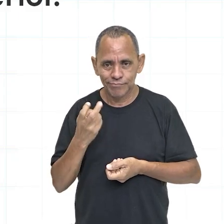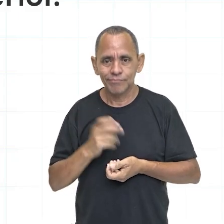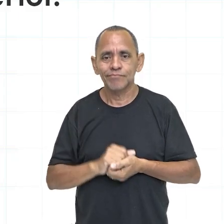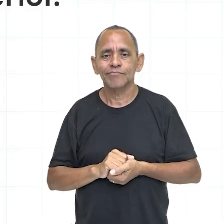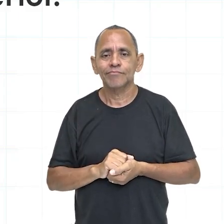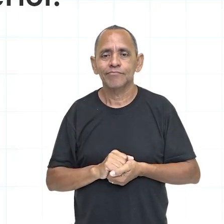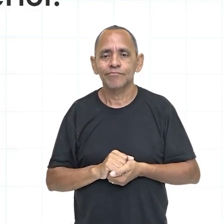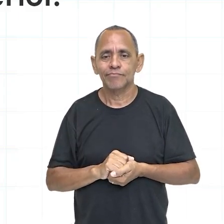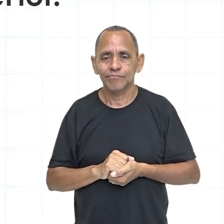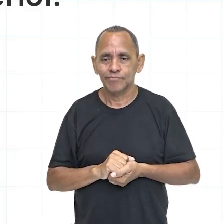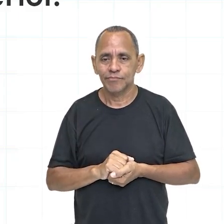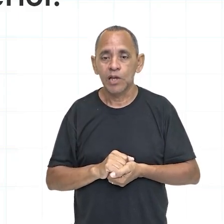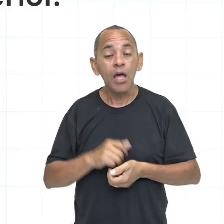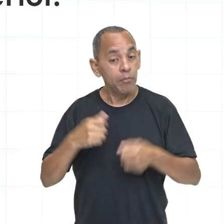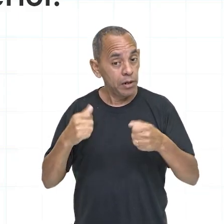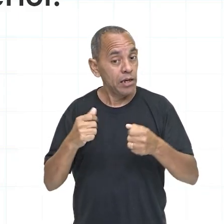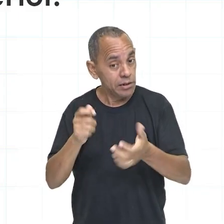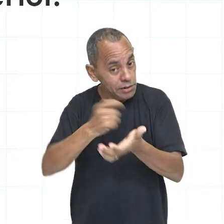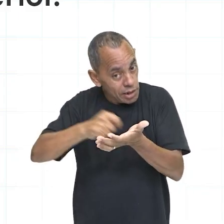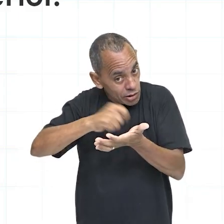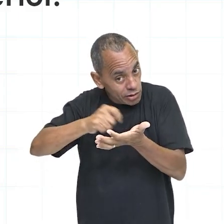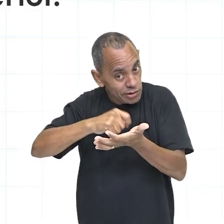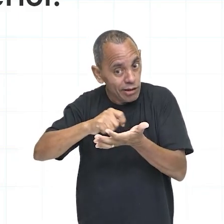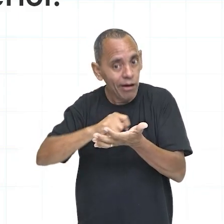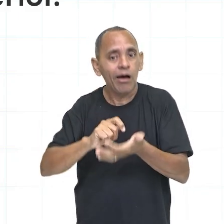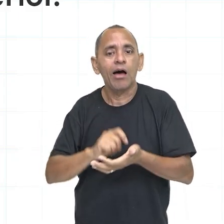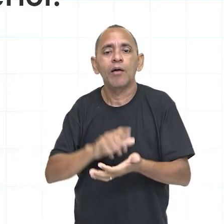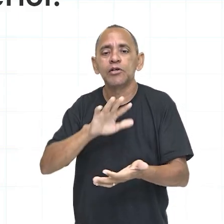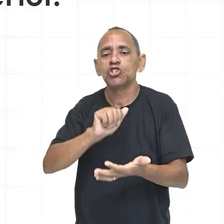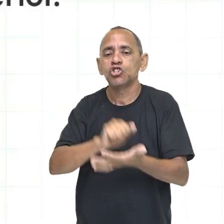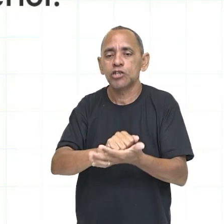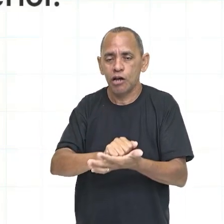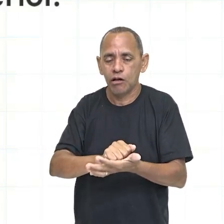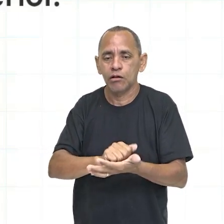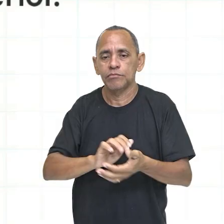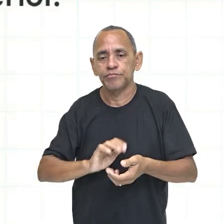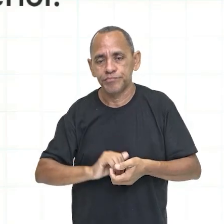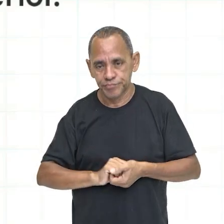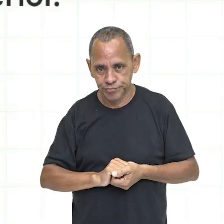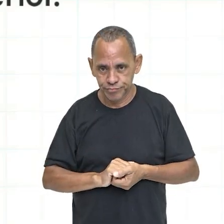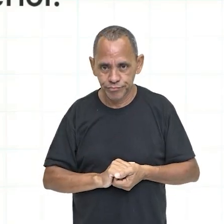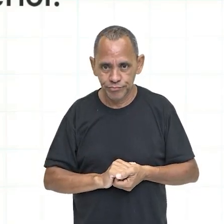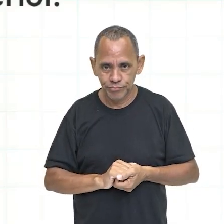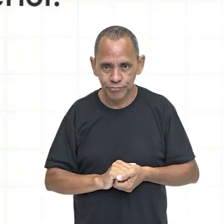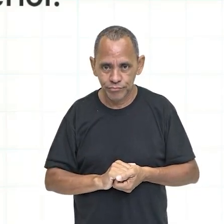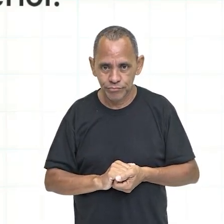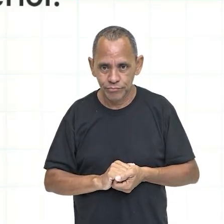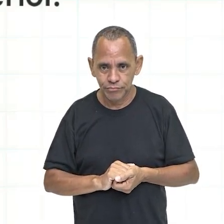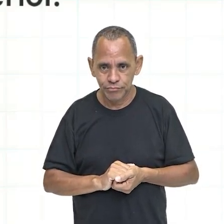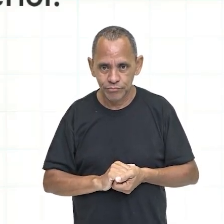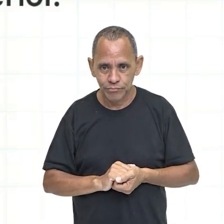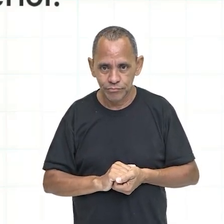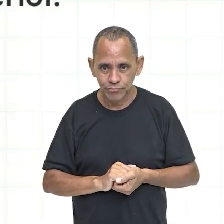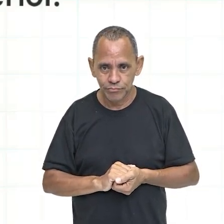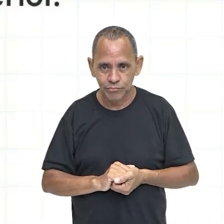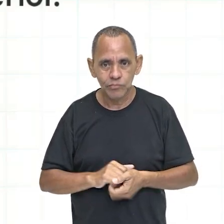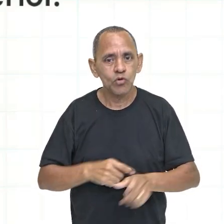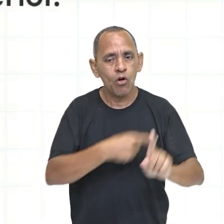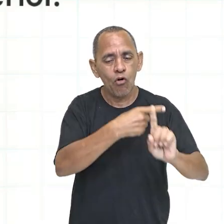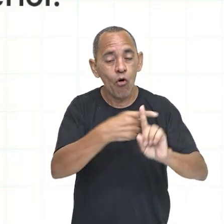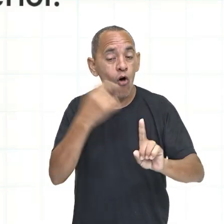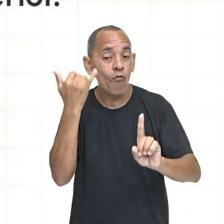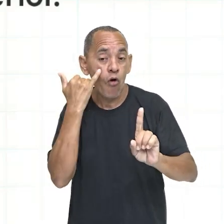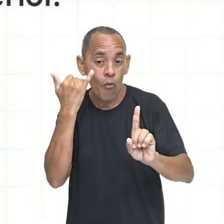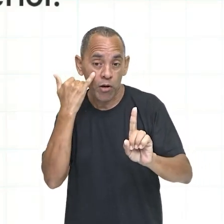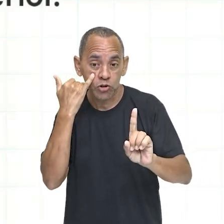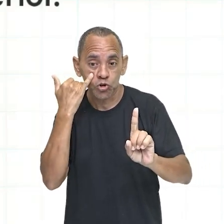isso, é importante para vocês lembrarem, tá? Então, elas são usadas para adicionar, acrescentar, não é? Adicionar